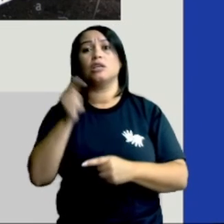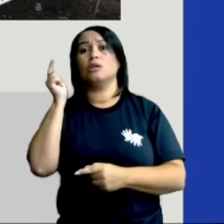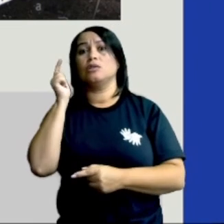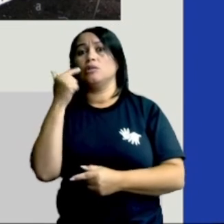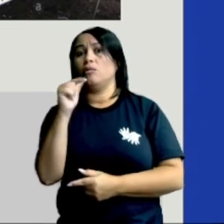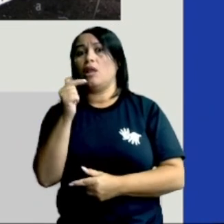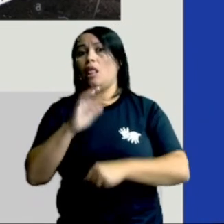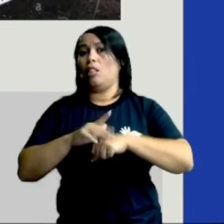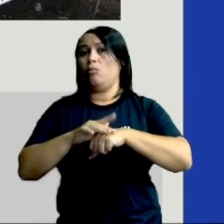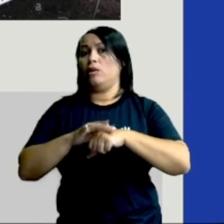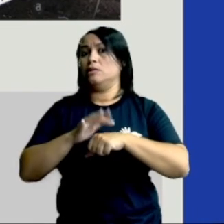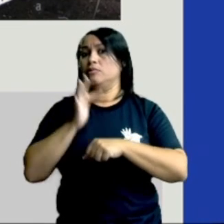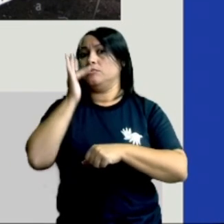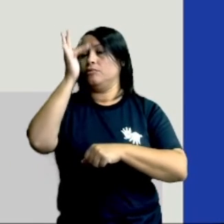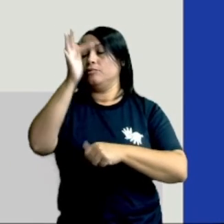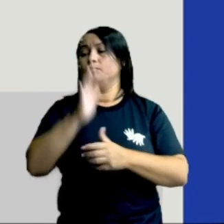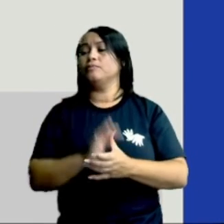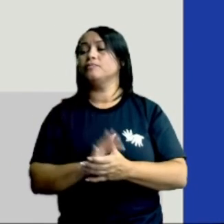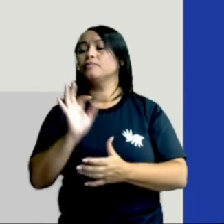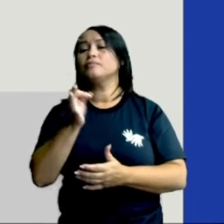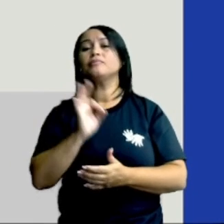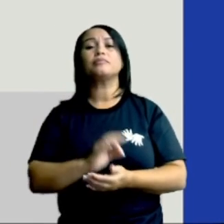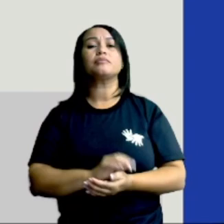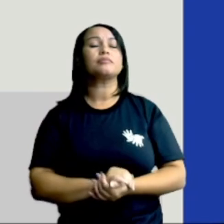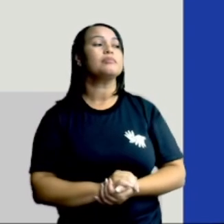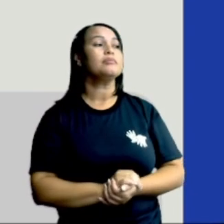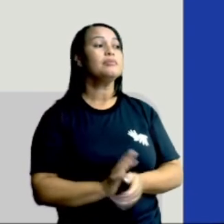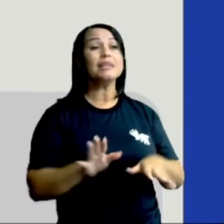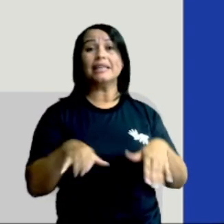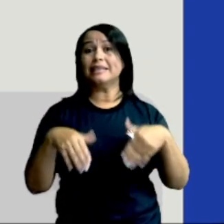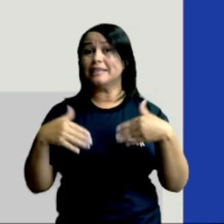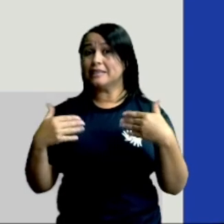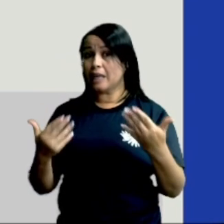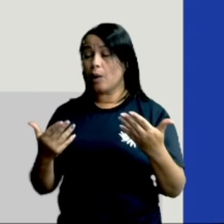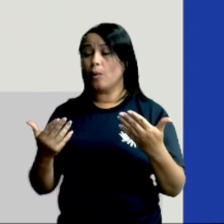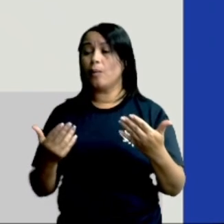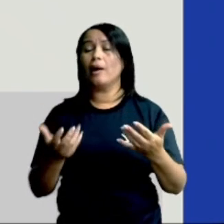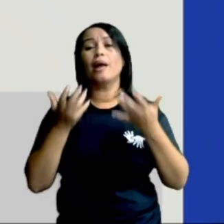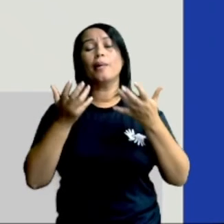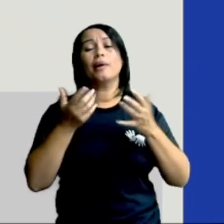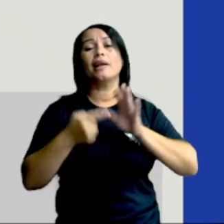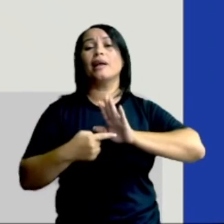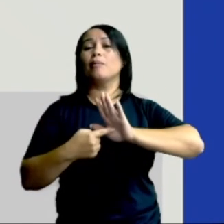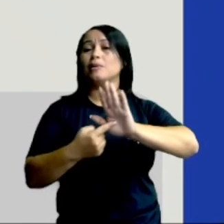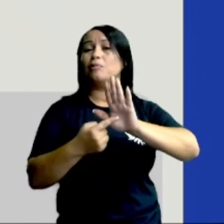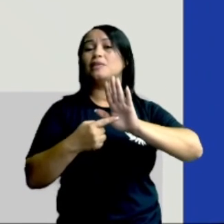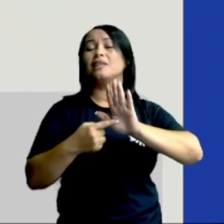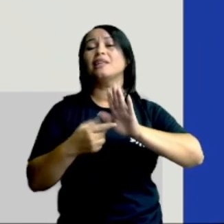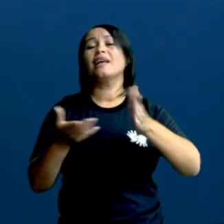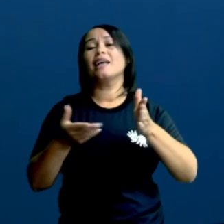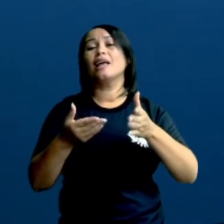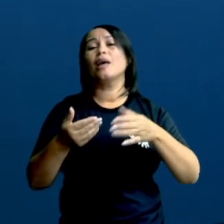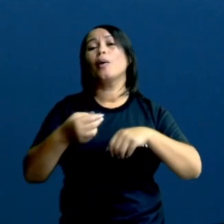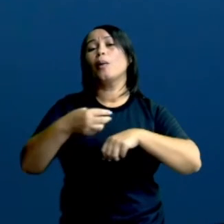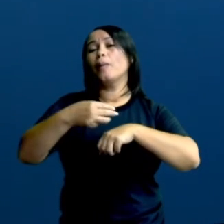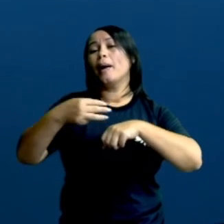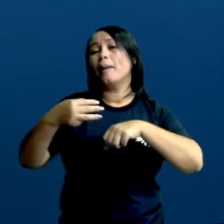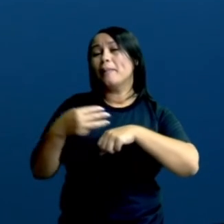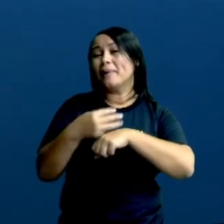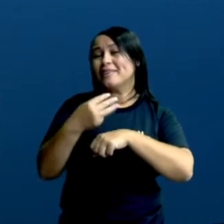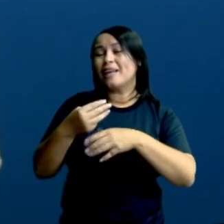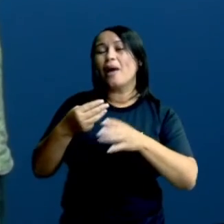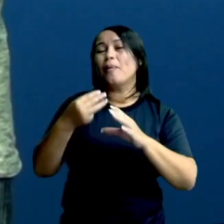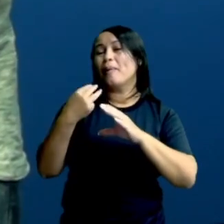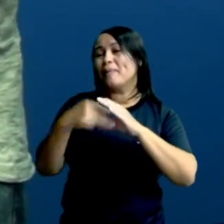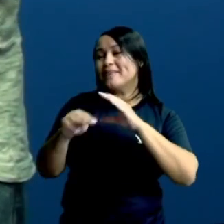por esses alimentos. Certo? Então, gente, queria deixar aqui para você, meu